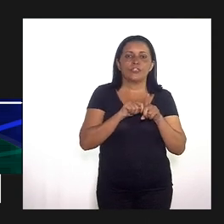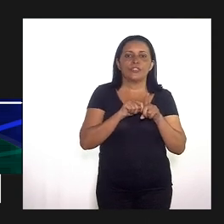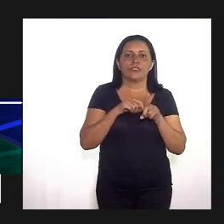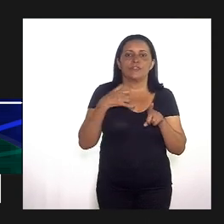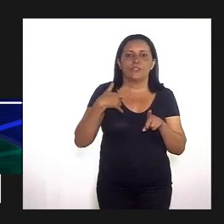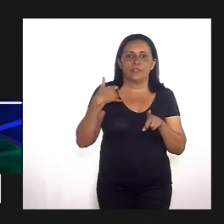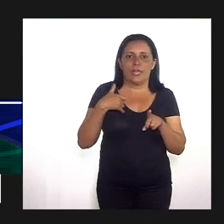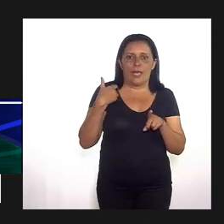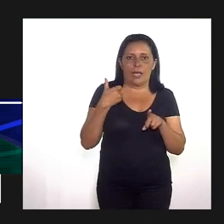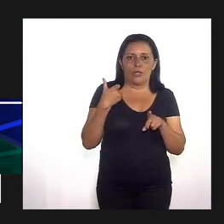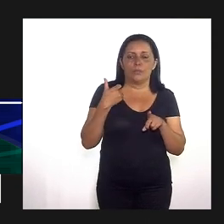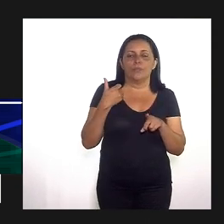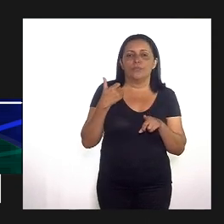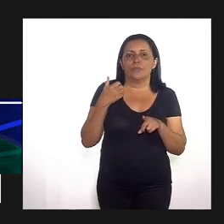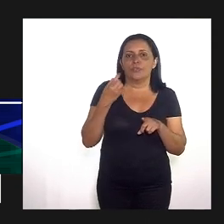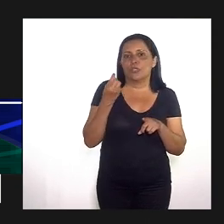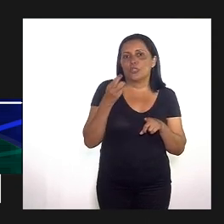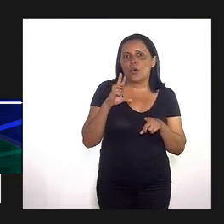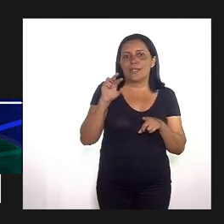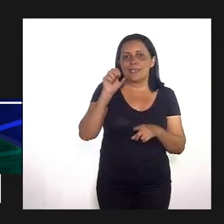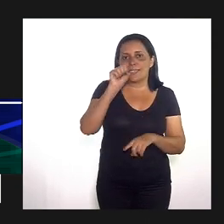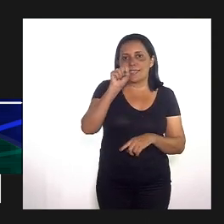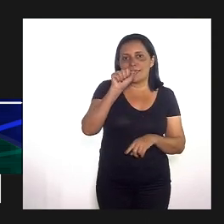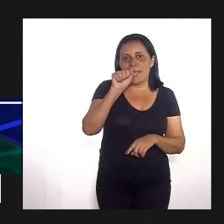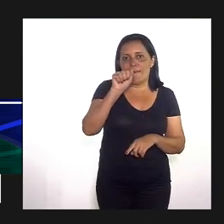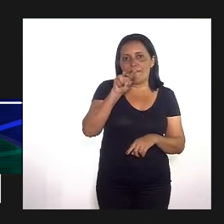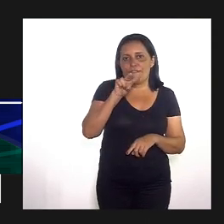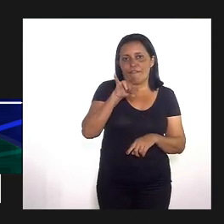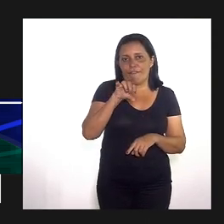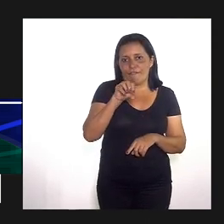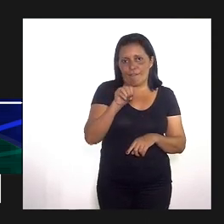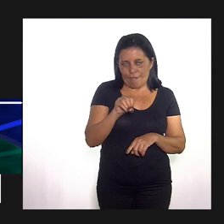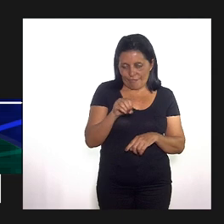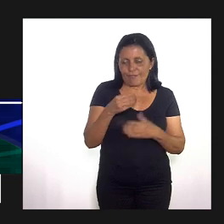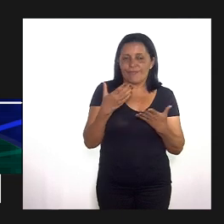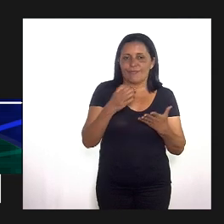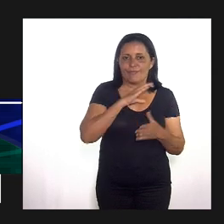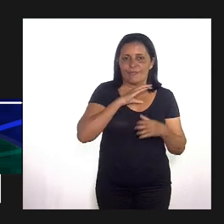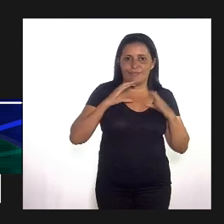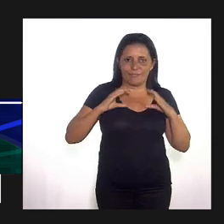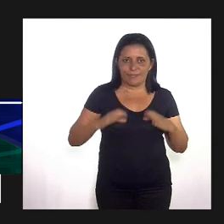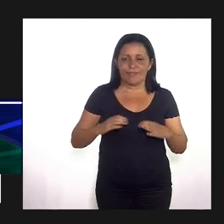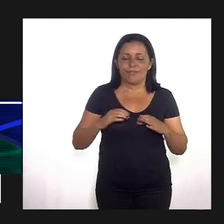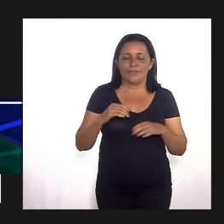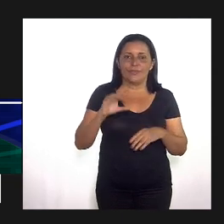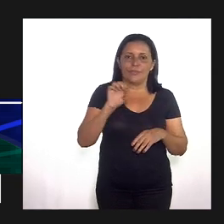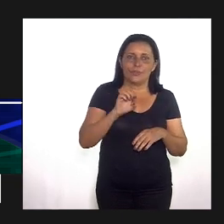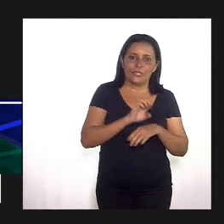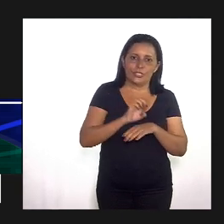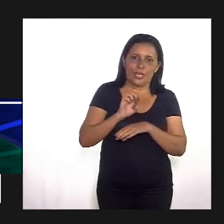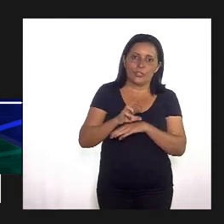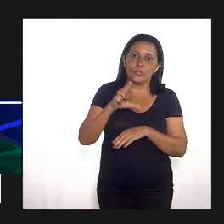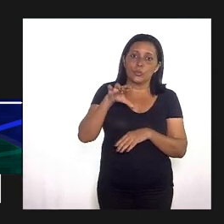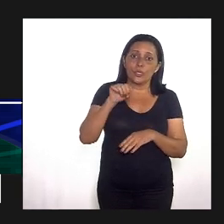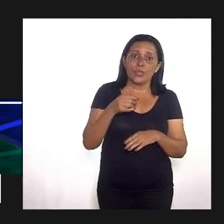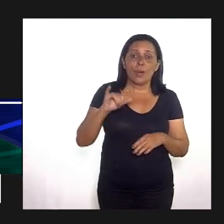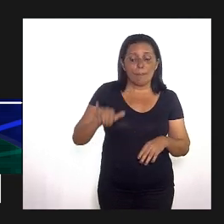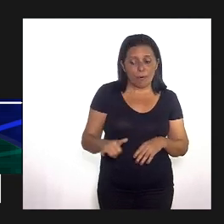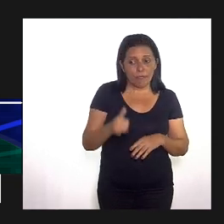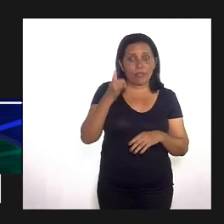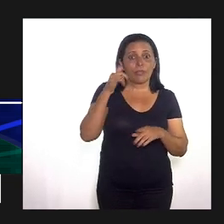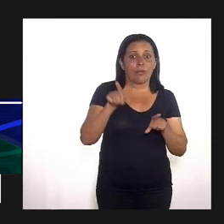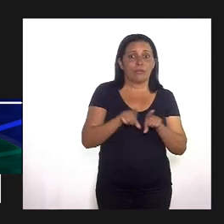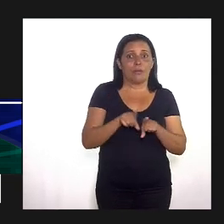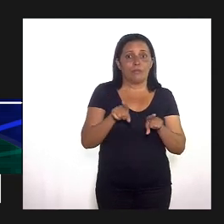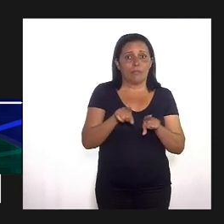Sávio, o título de cidadão do Estado do Rio de Janeiro. E aproveitar também, né, para manifestar